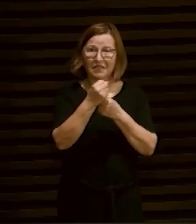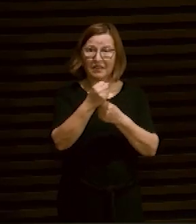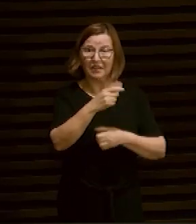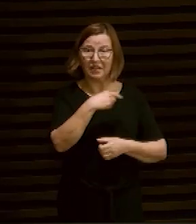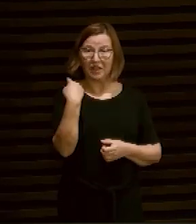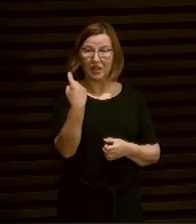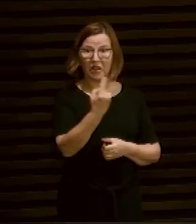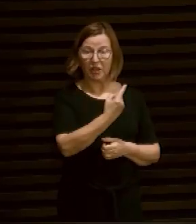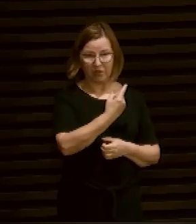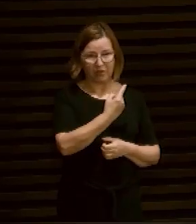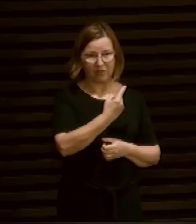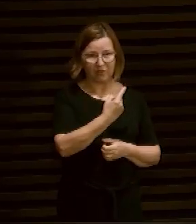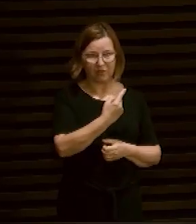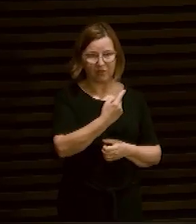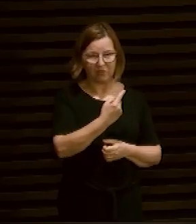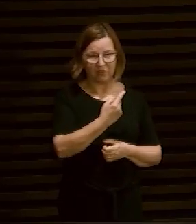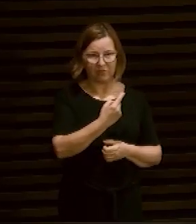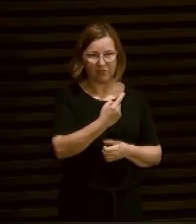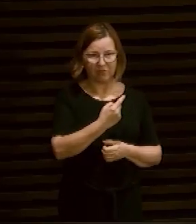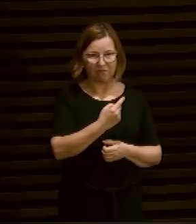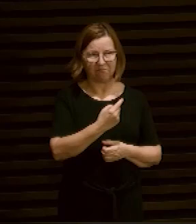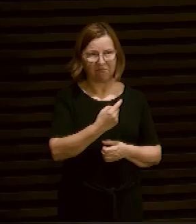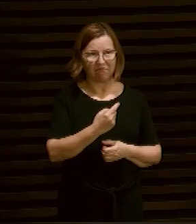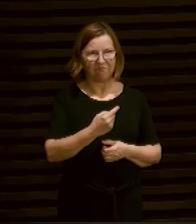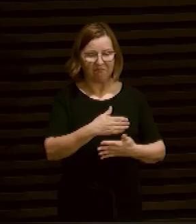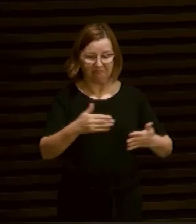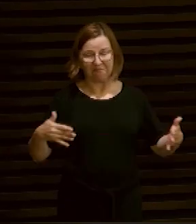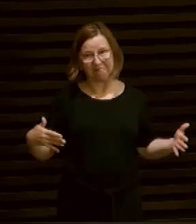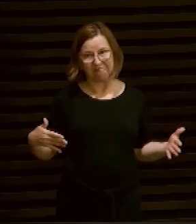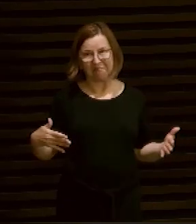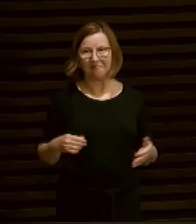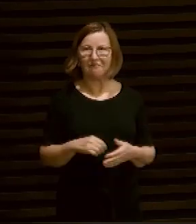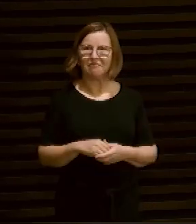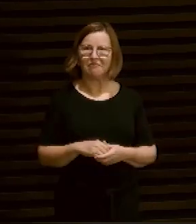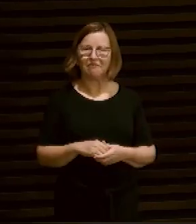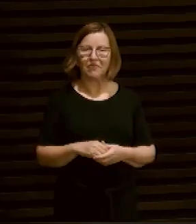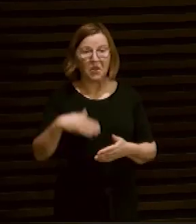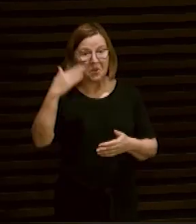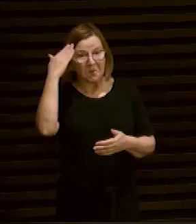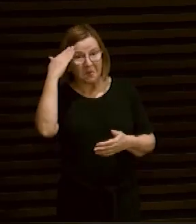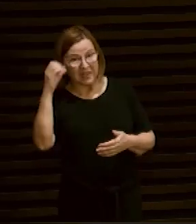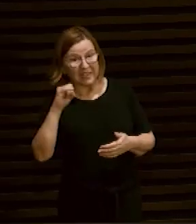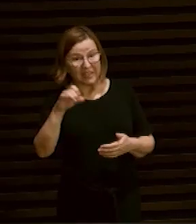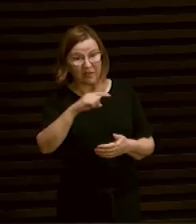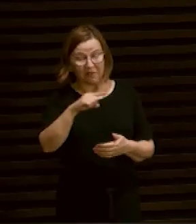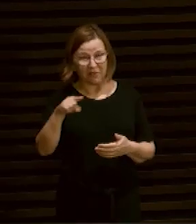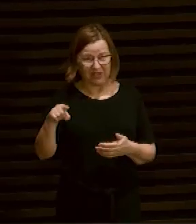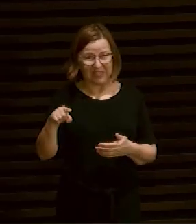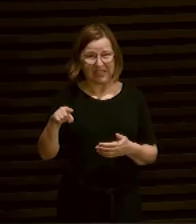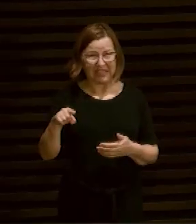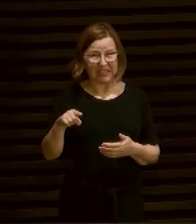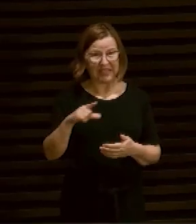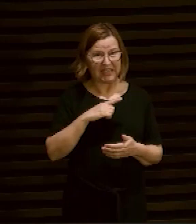tenazmente nos assedia. Não sei se vocês sofrem deste mal de